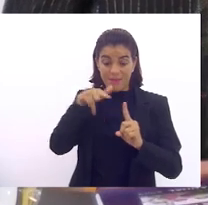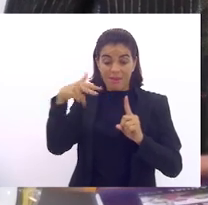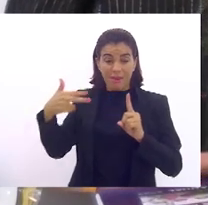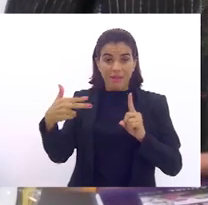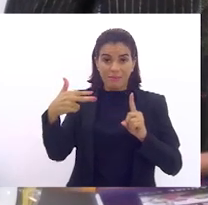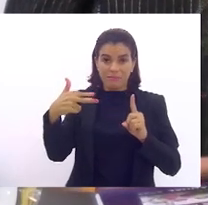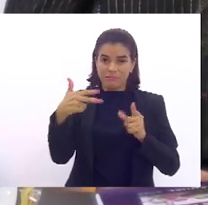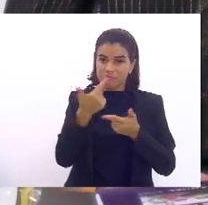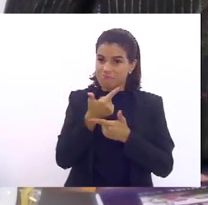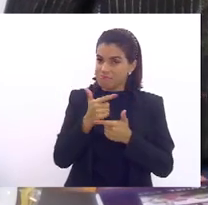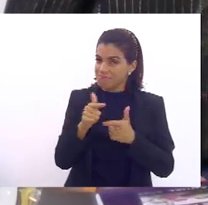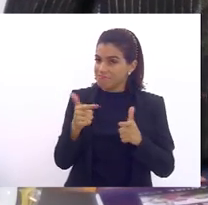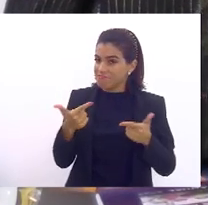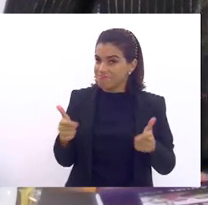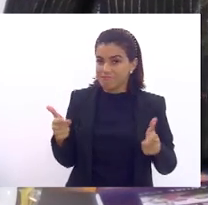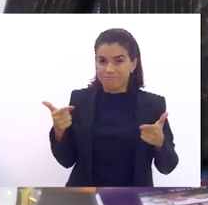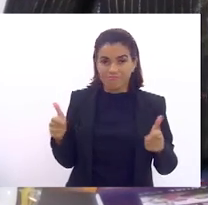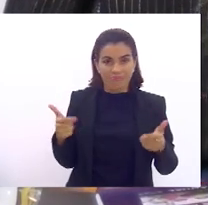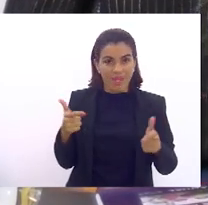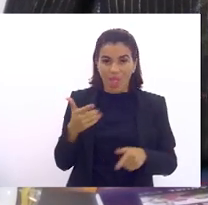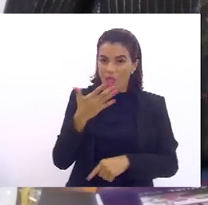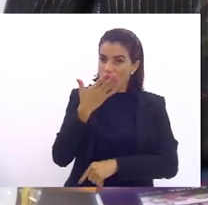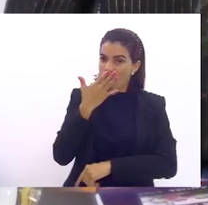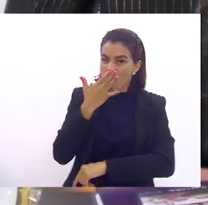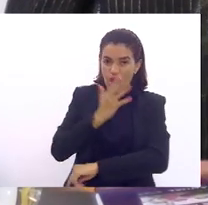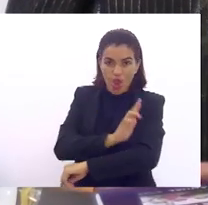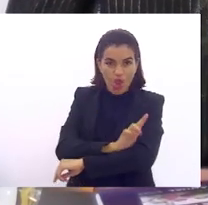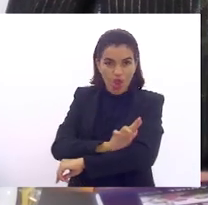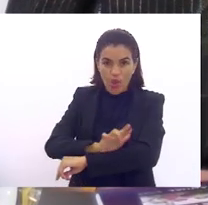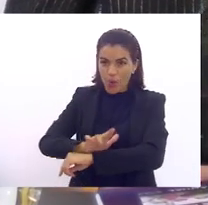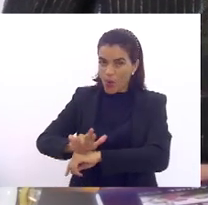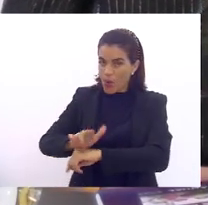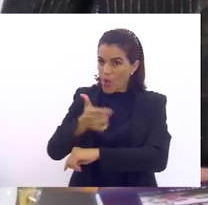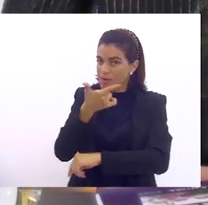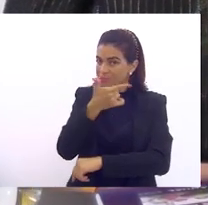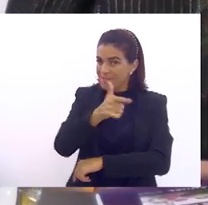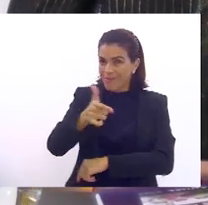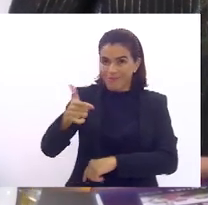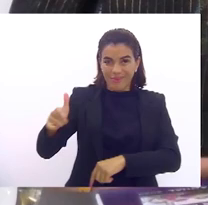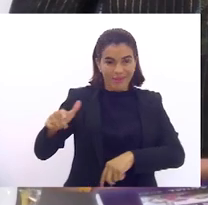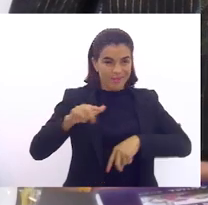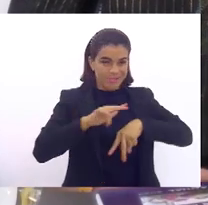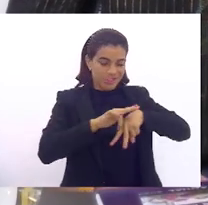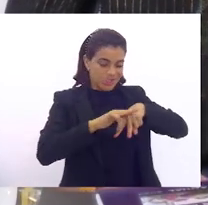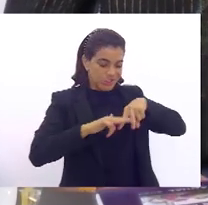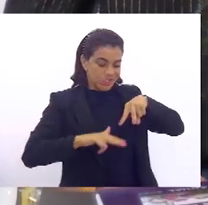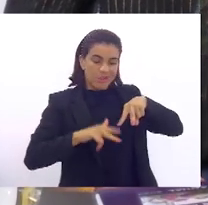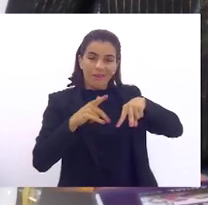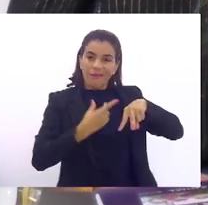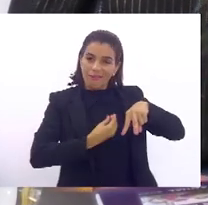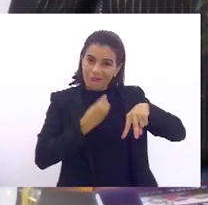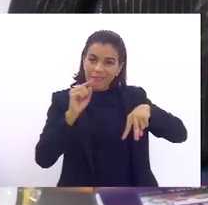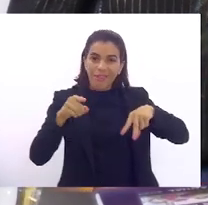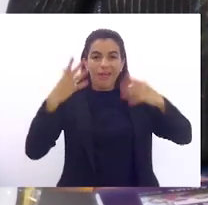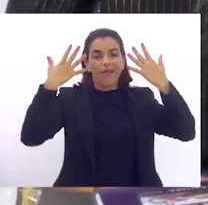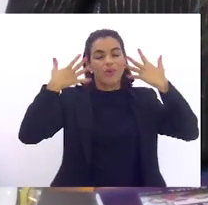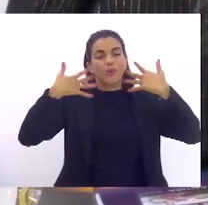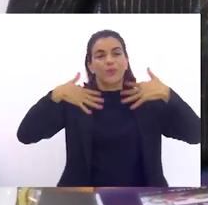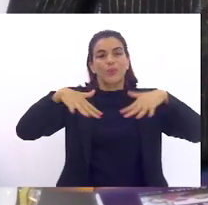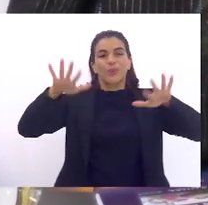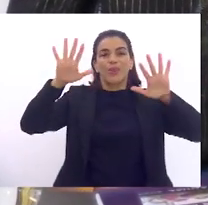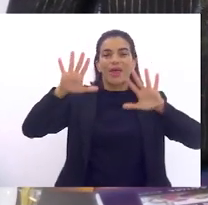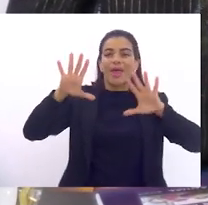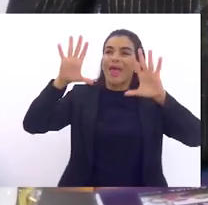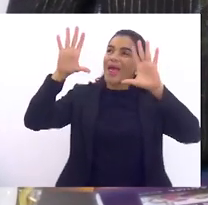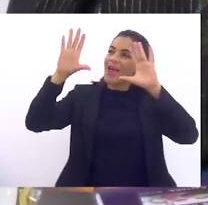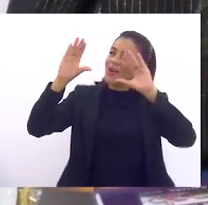não tem cor não tem gênero A Vida É isso aí é a natureza é o dia é a